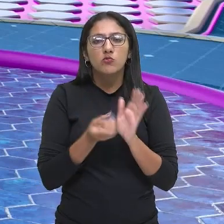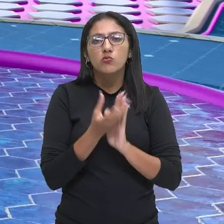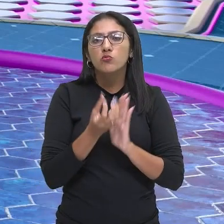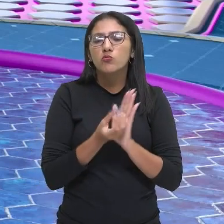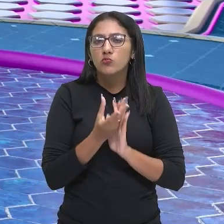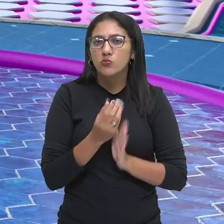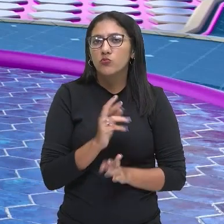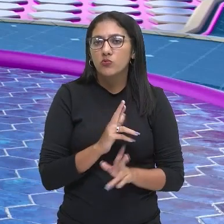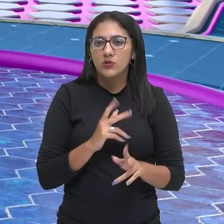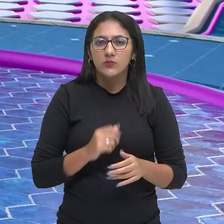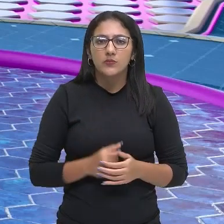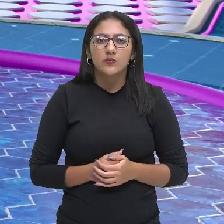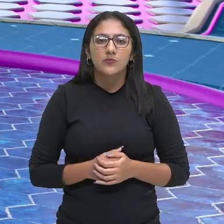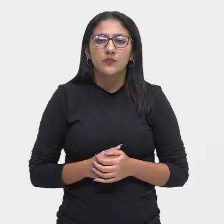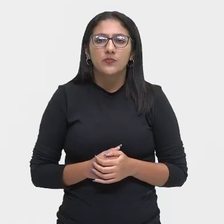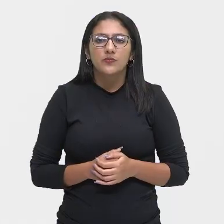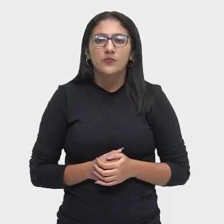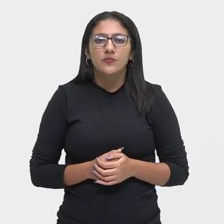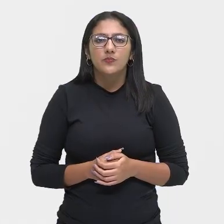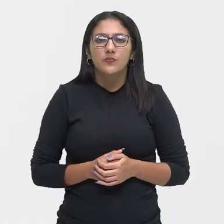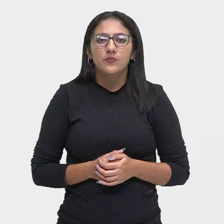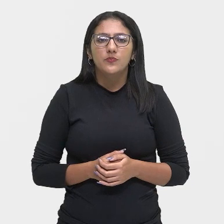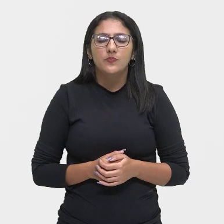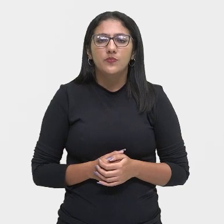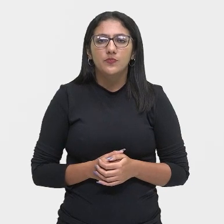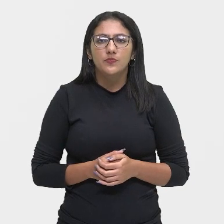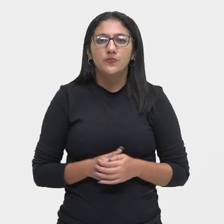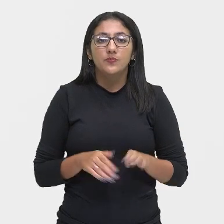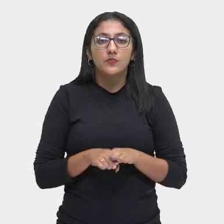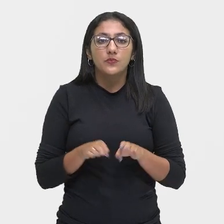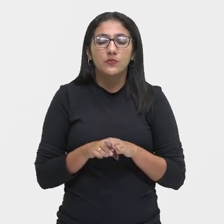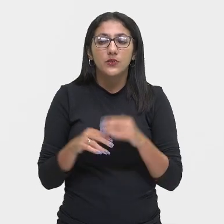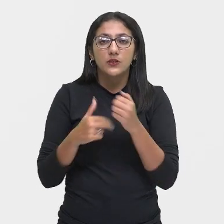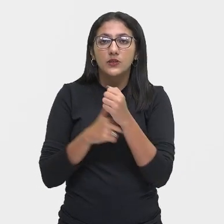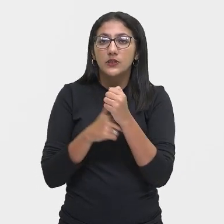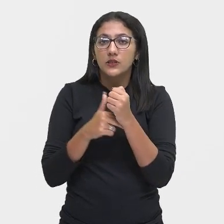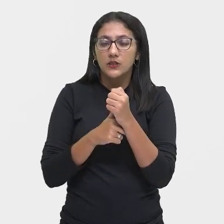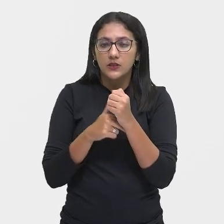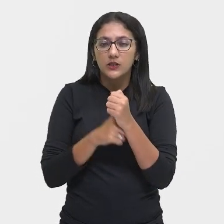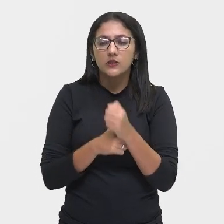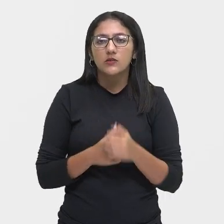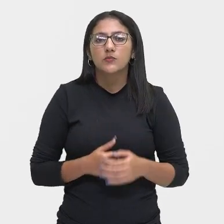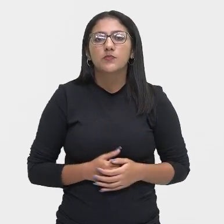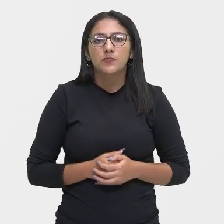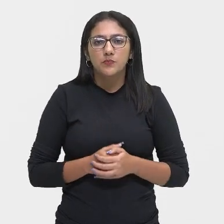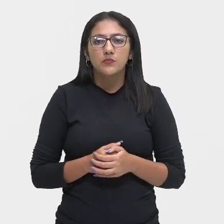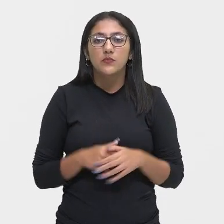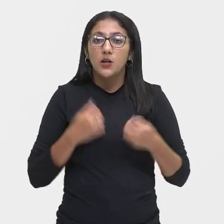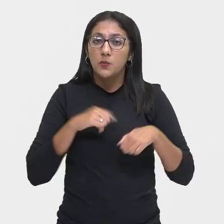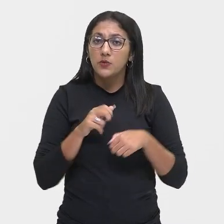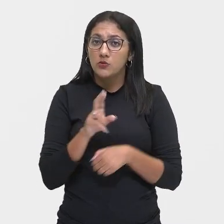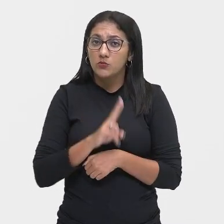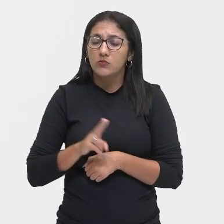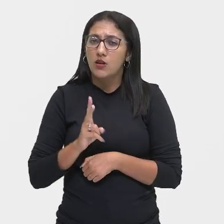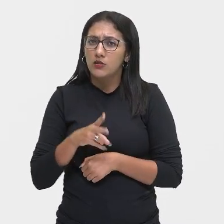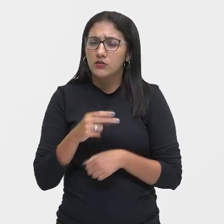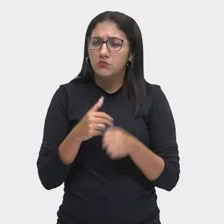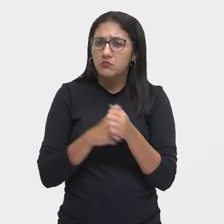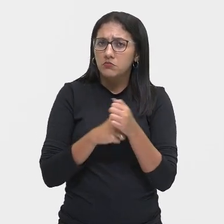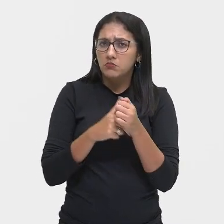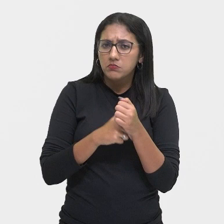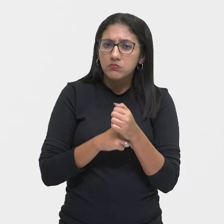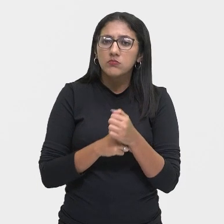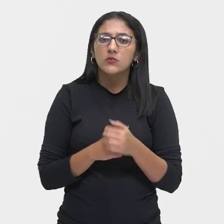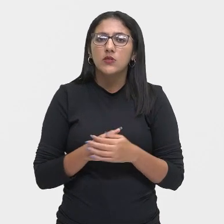né, para isso. Vamos lá? Senha. Procure usar senhas com